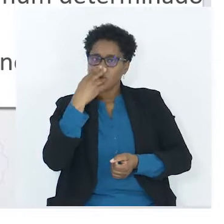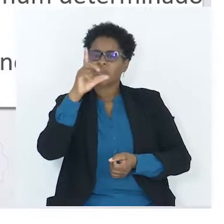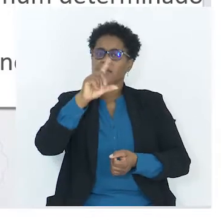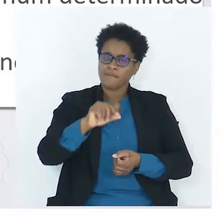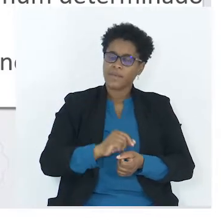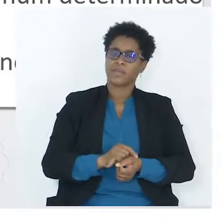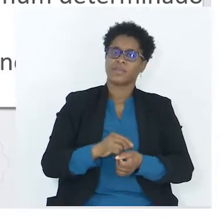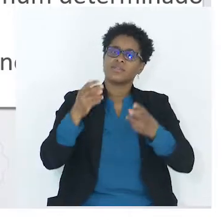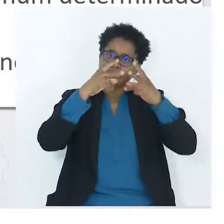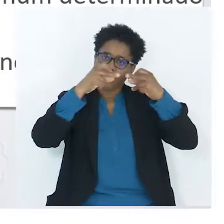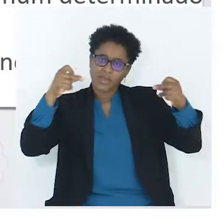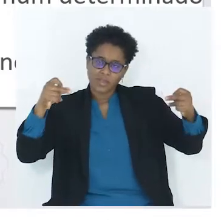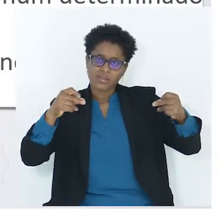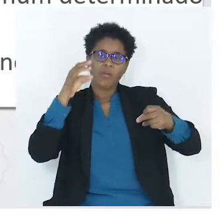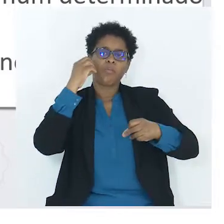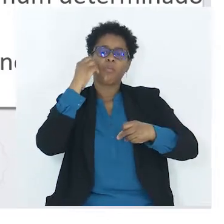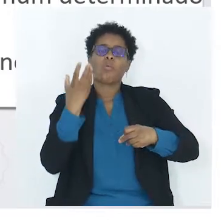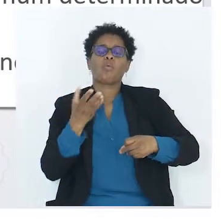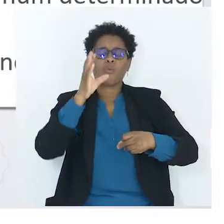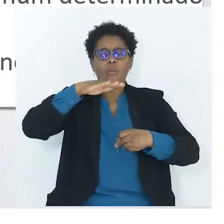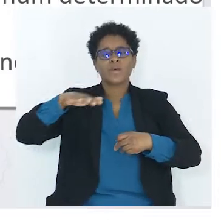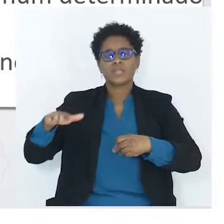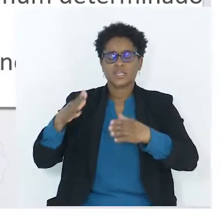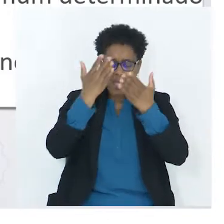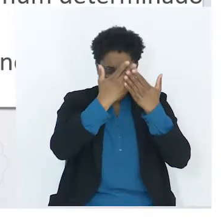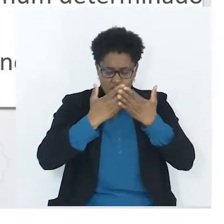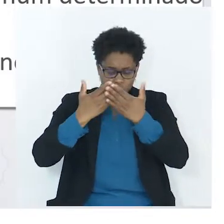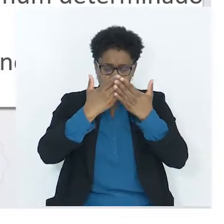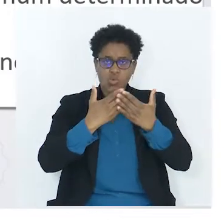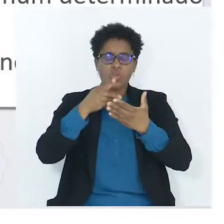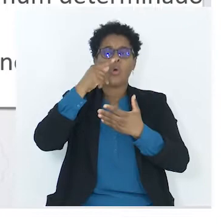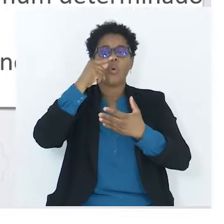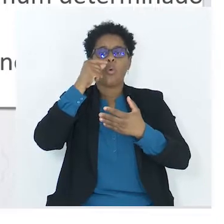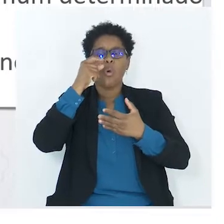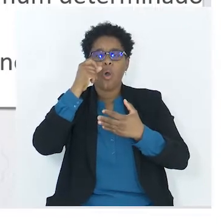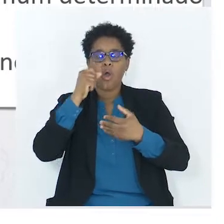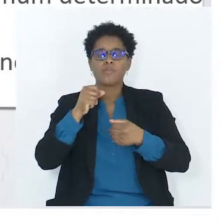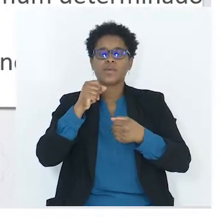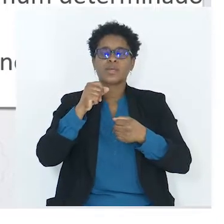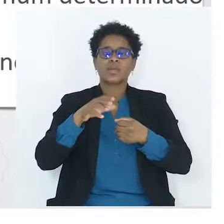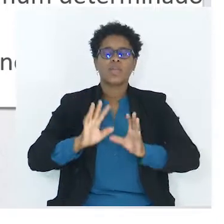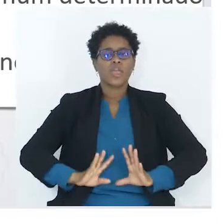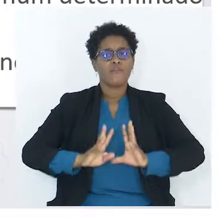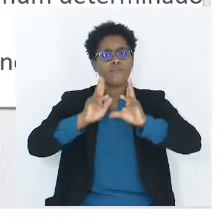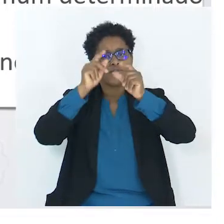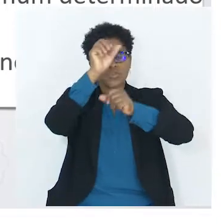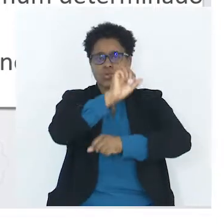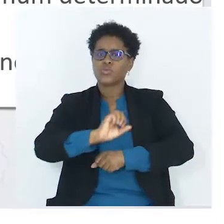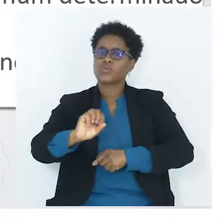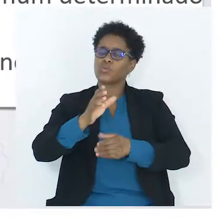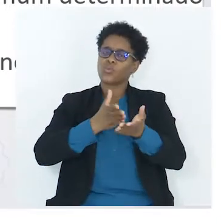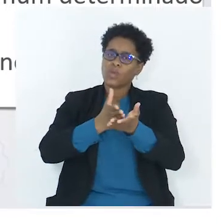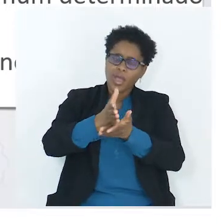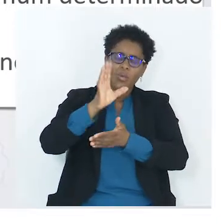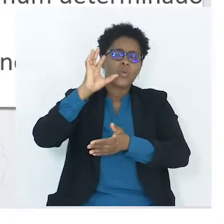A história também define-se como uma ciência que estuda o homem e a sua